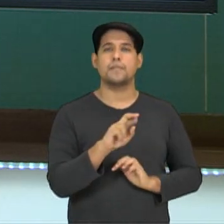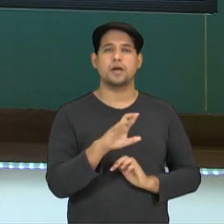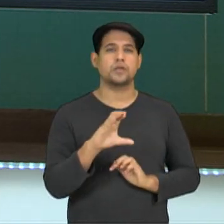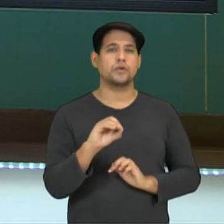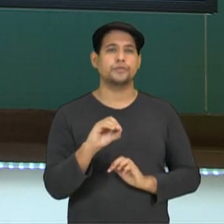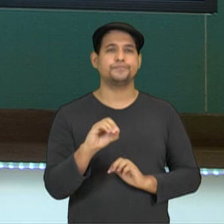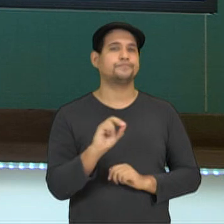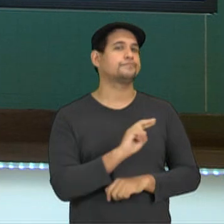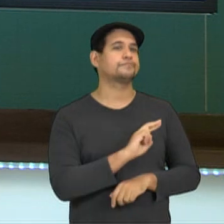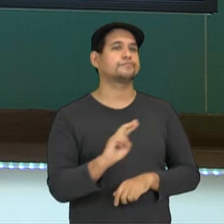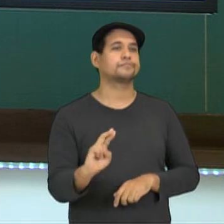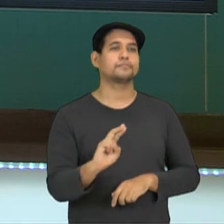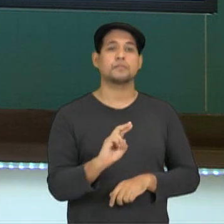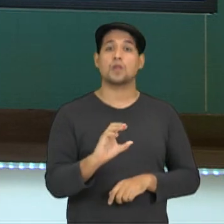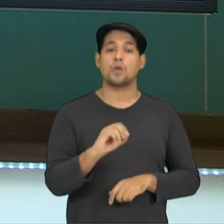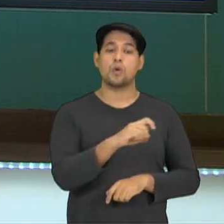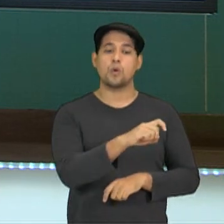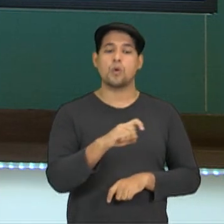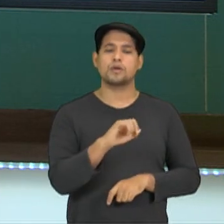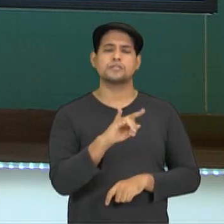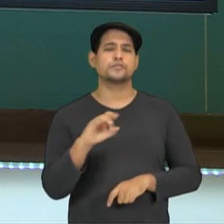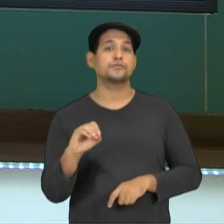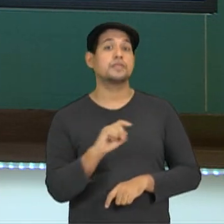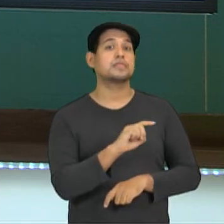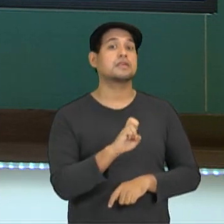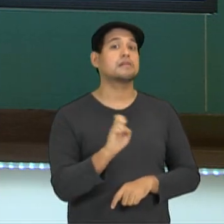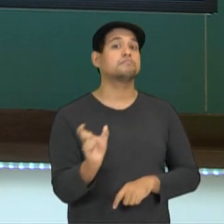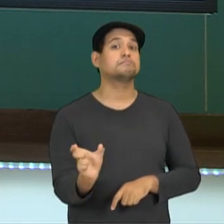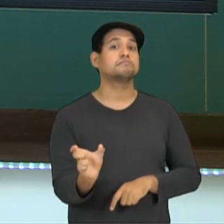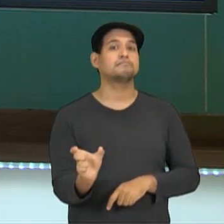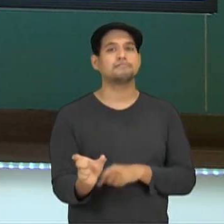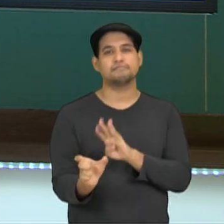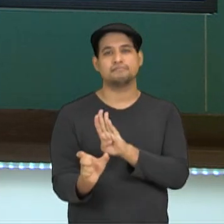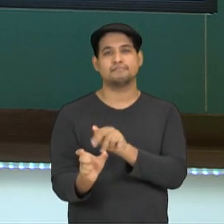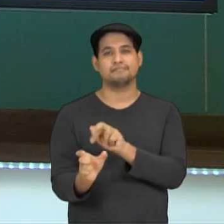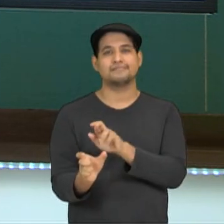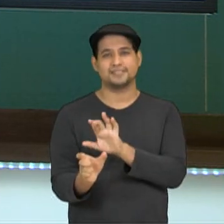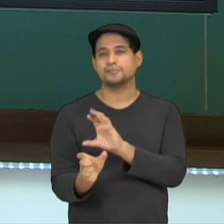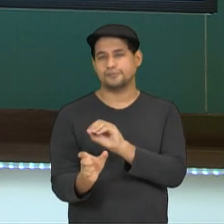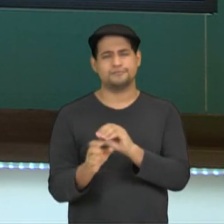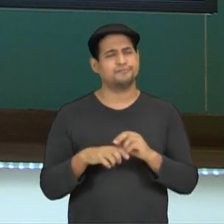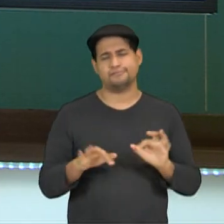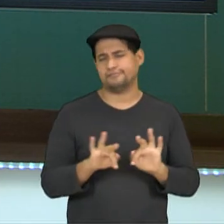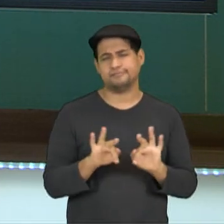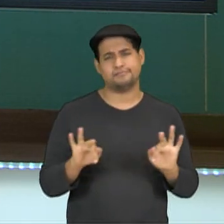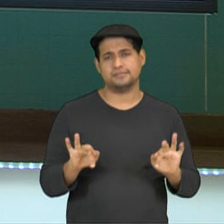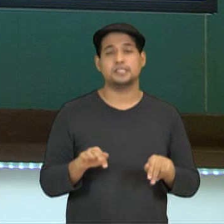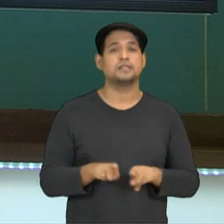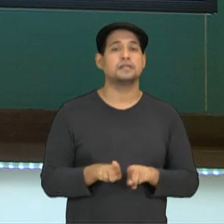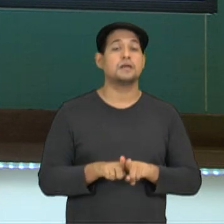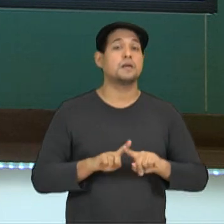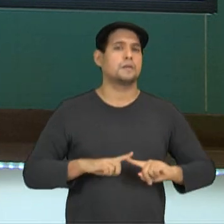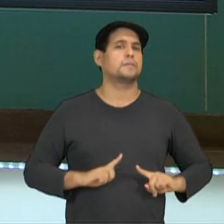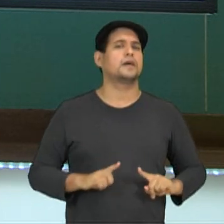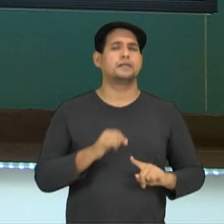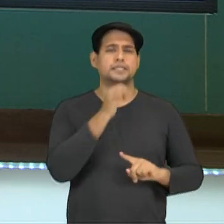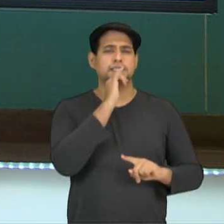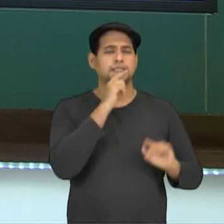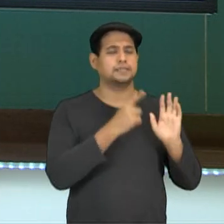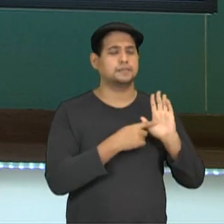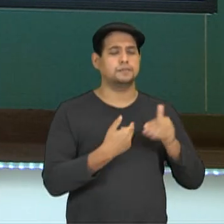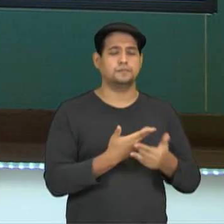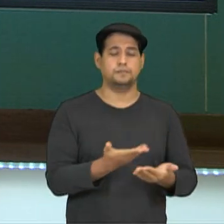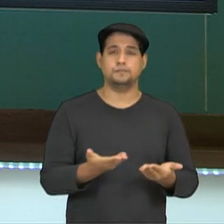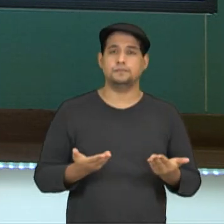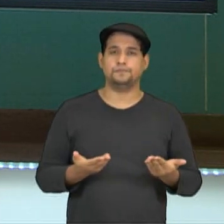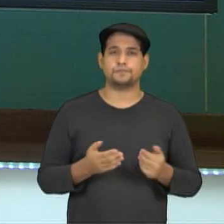gente escreve óxido de bário. Só isso, simples assim. Mais um exemplo aqui para